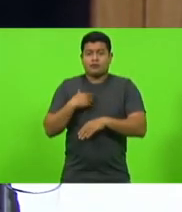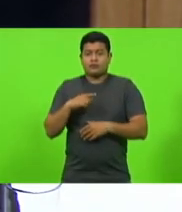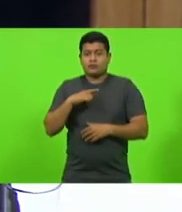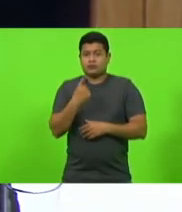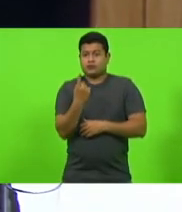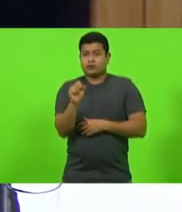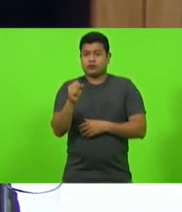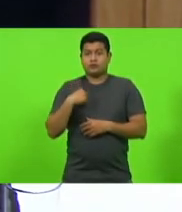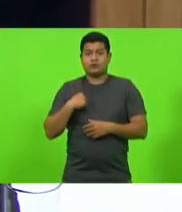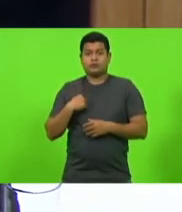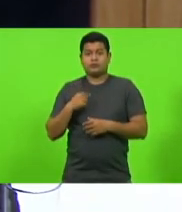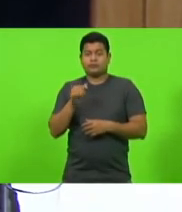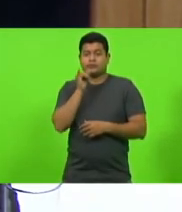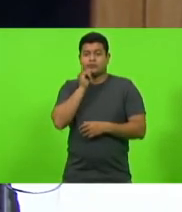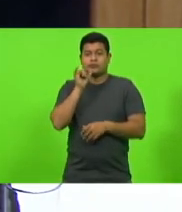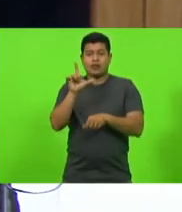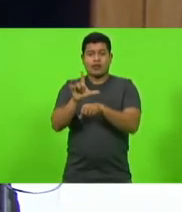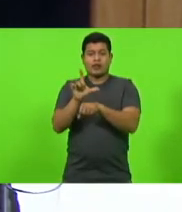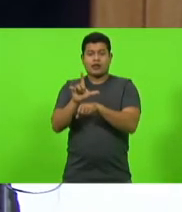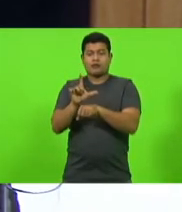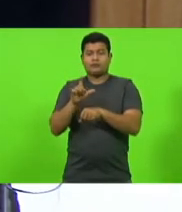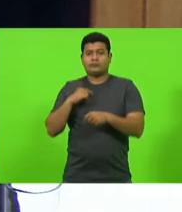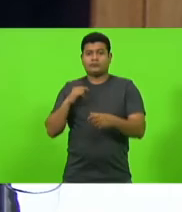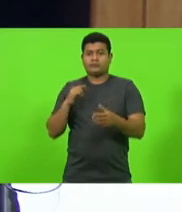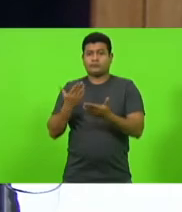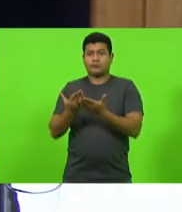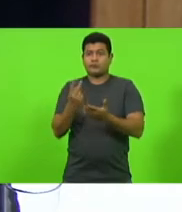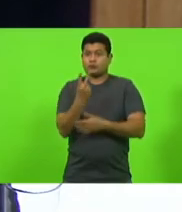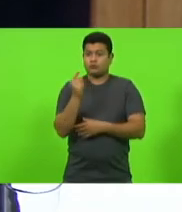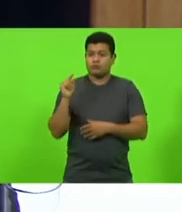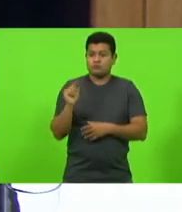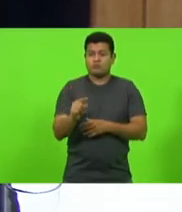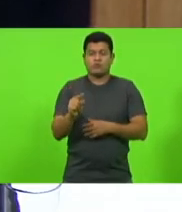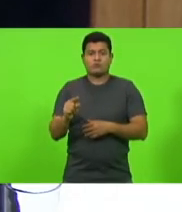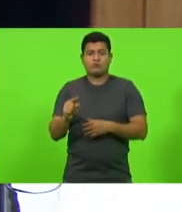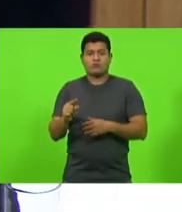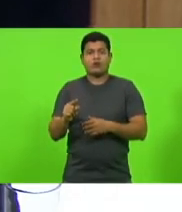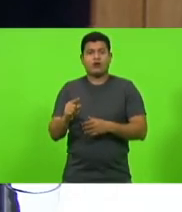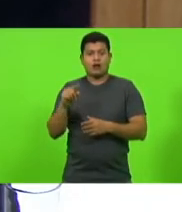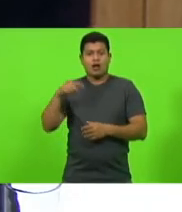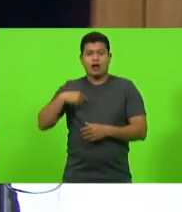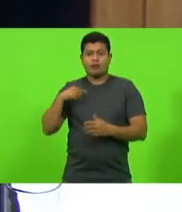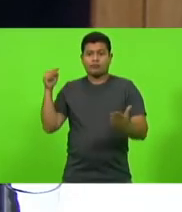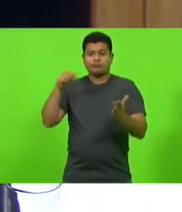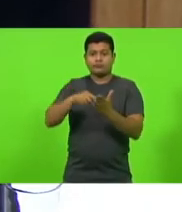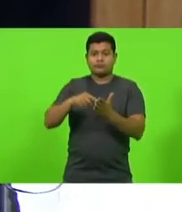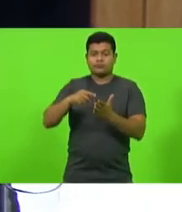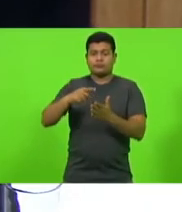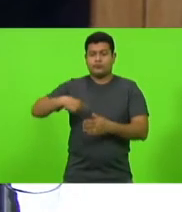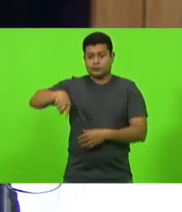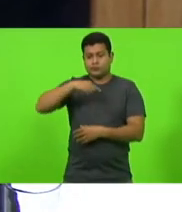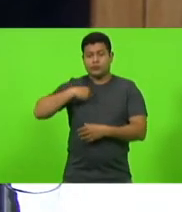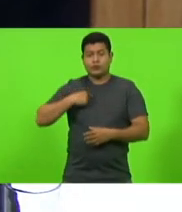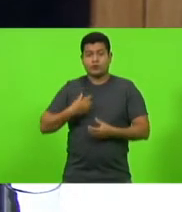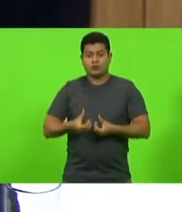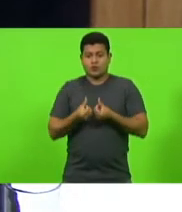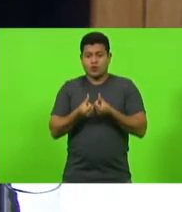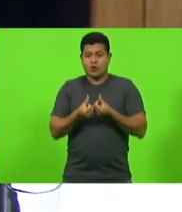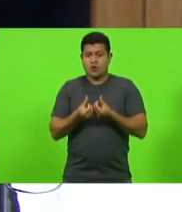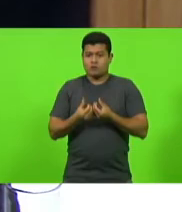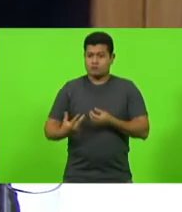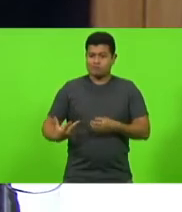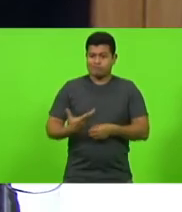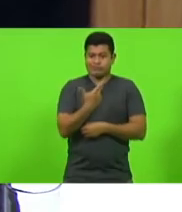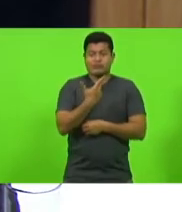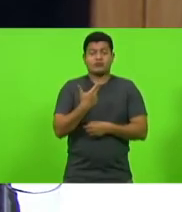deputado Sargento Lima, são 2.000 castrações. 2.000 castrações, o maior mutirão em curto prazo